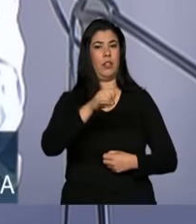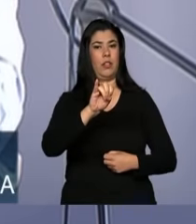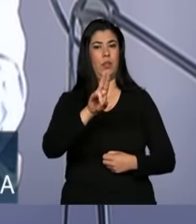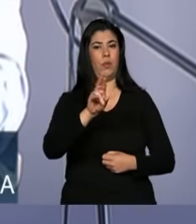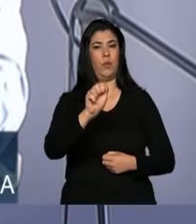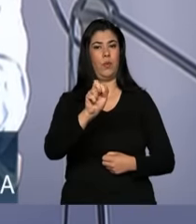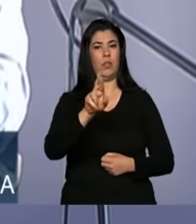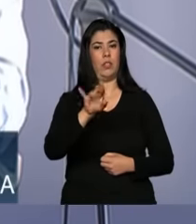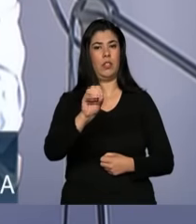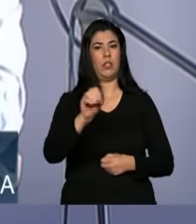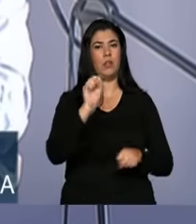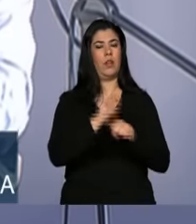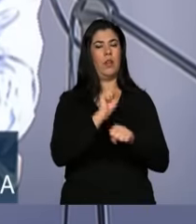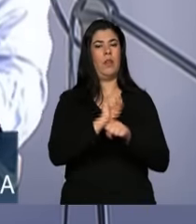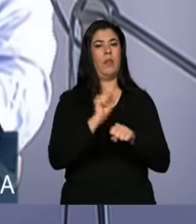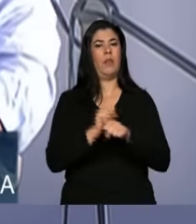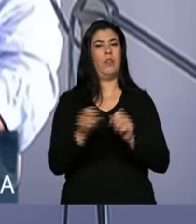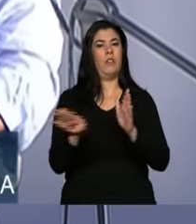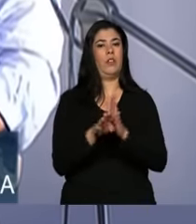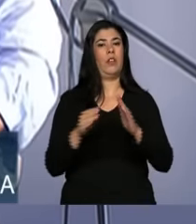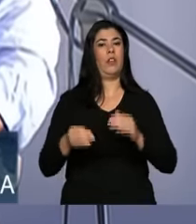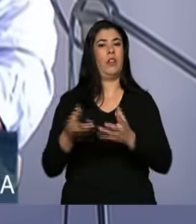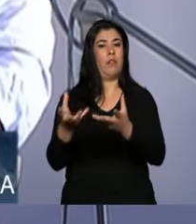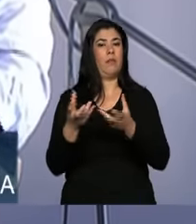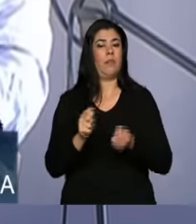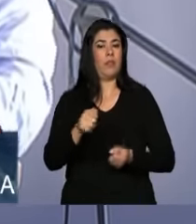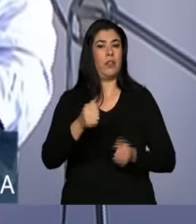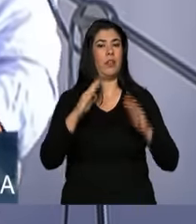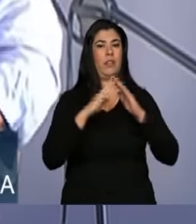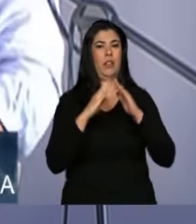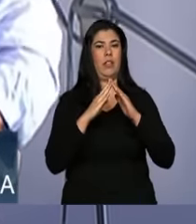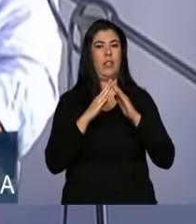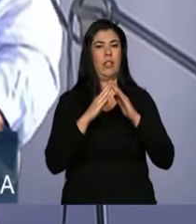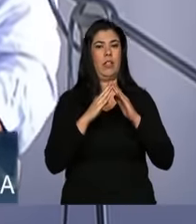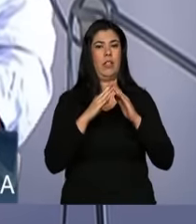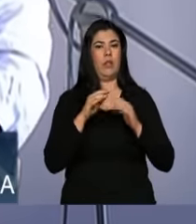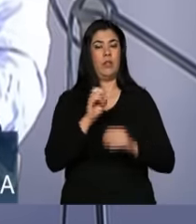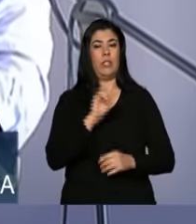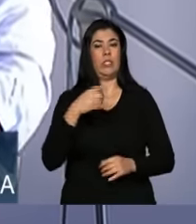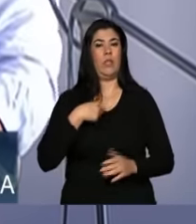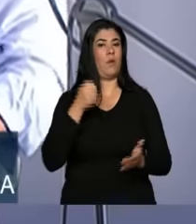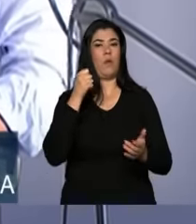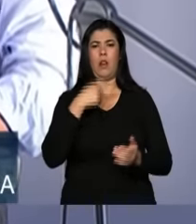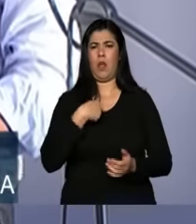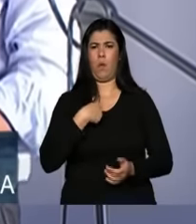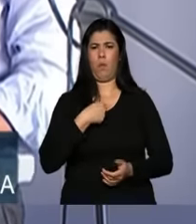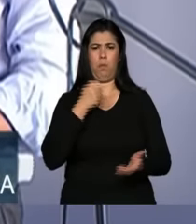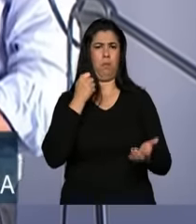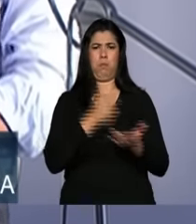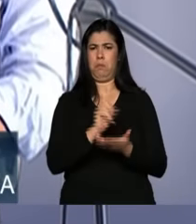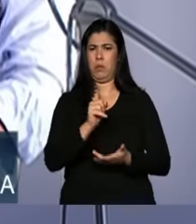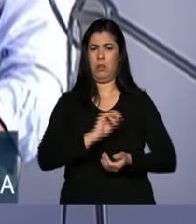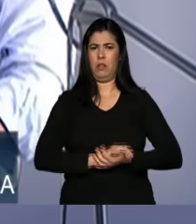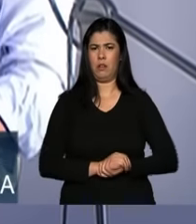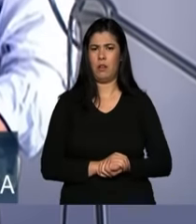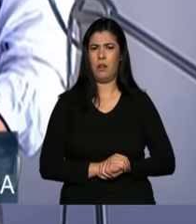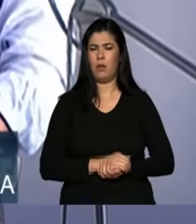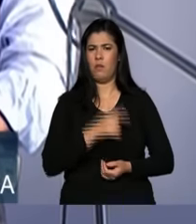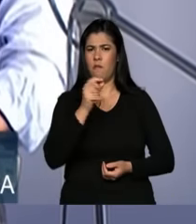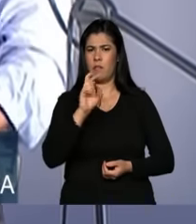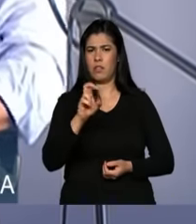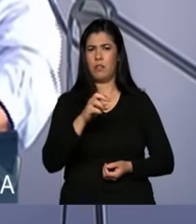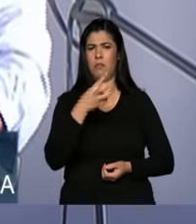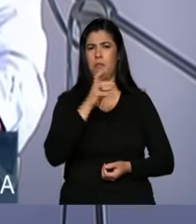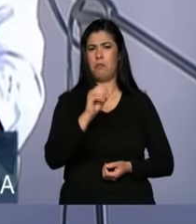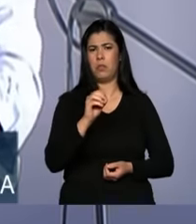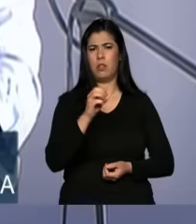sua casa. Se a gente não pagar os R$ 25,00, os R$ 30,00, os R$ 50,00,